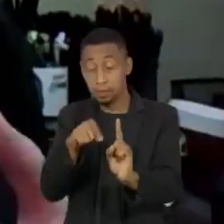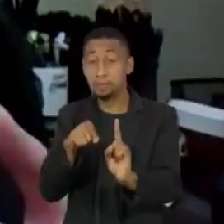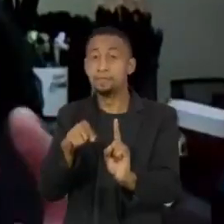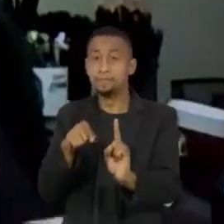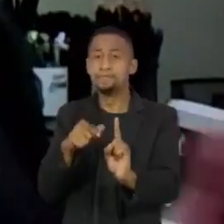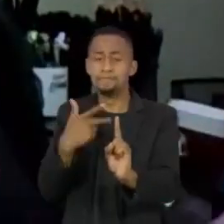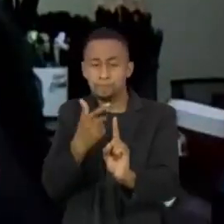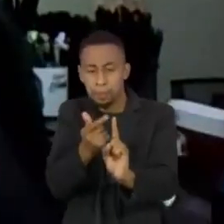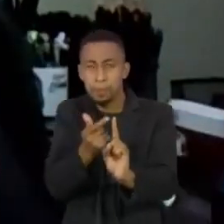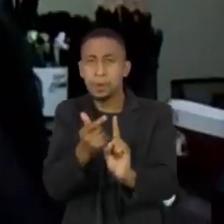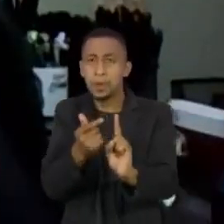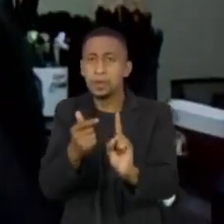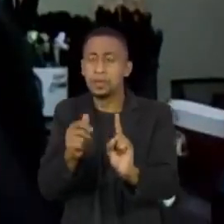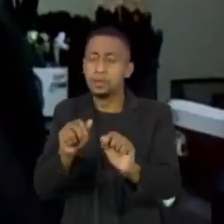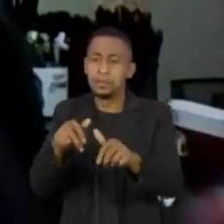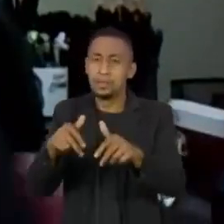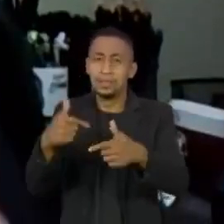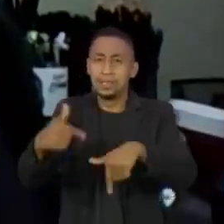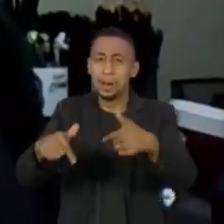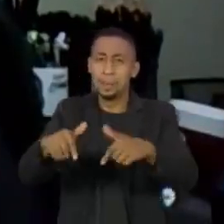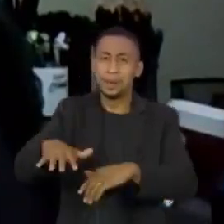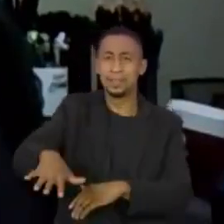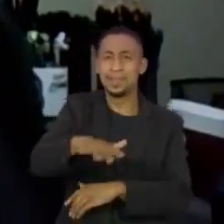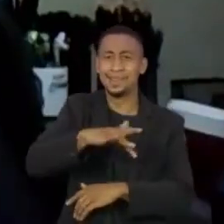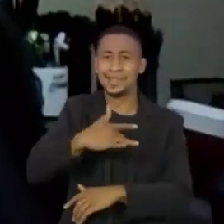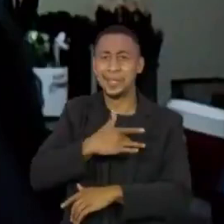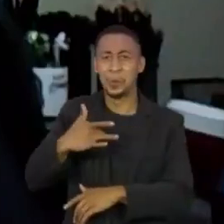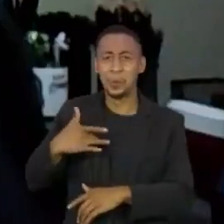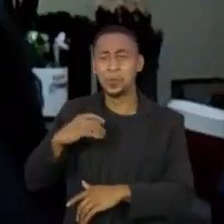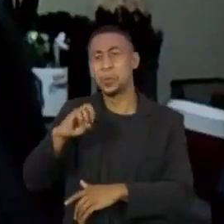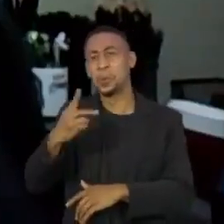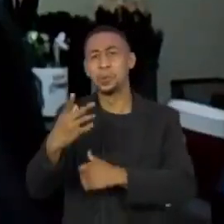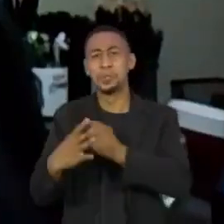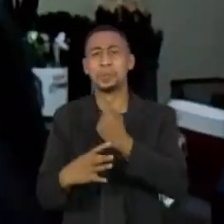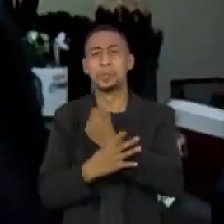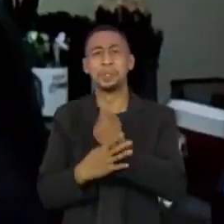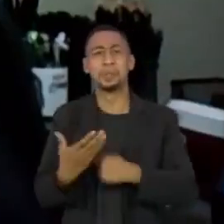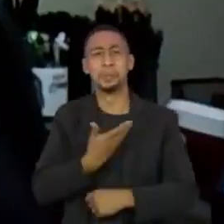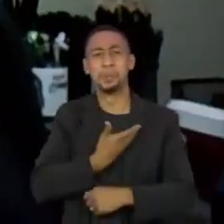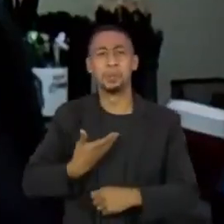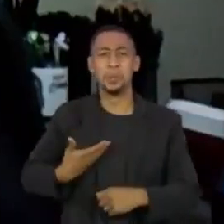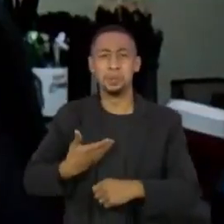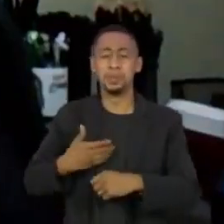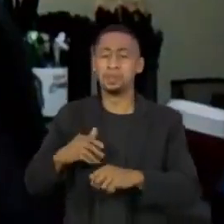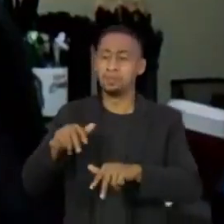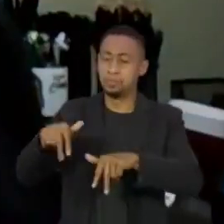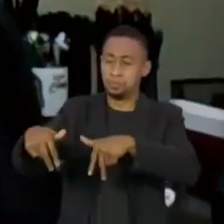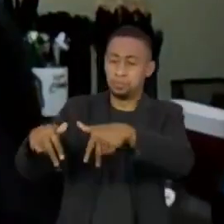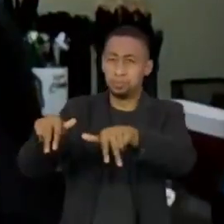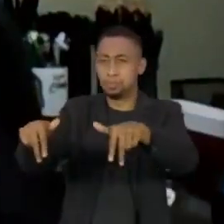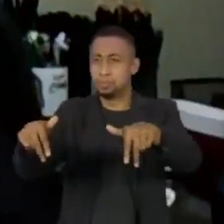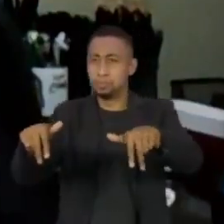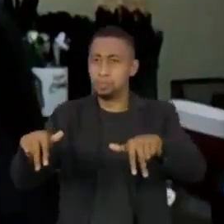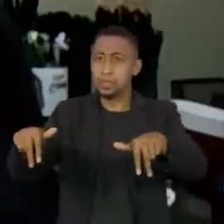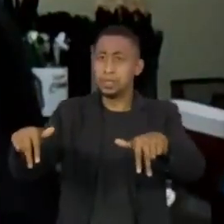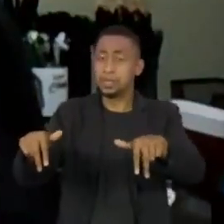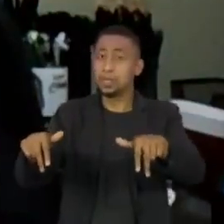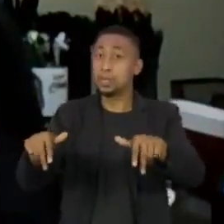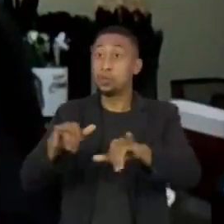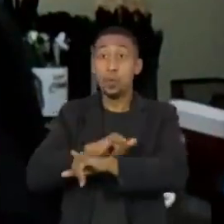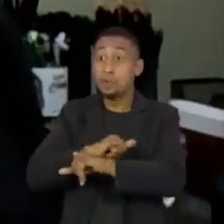como área da saúde ou da segurança pública. Algumas não fizeram a referência de estarem